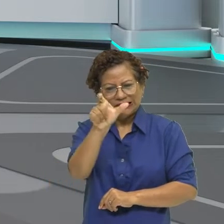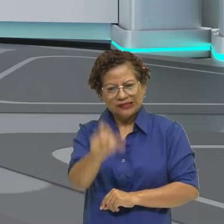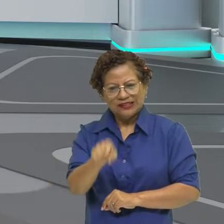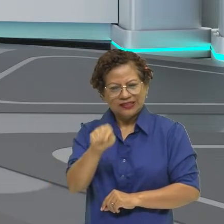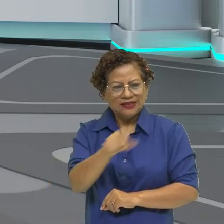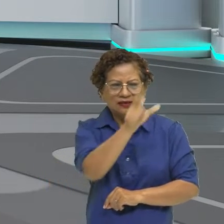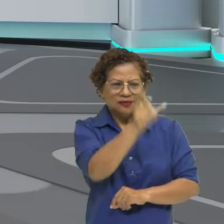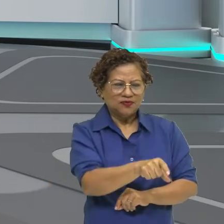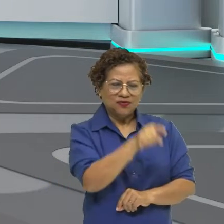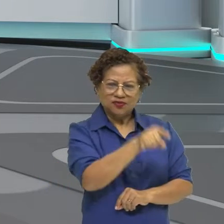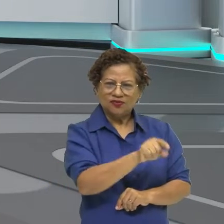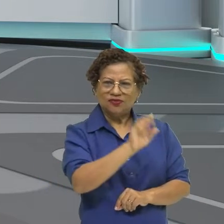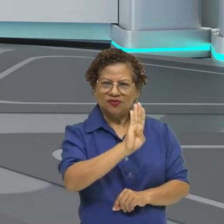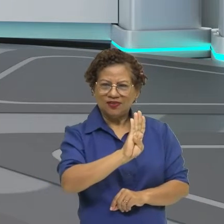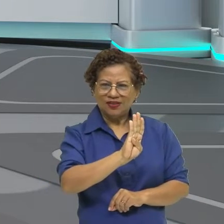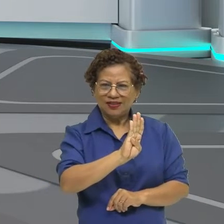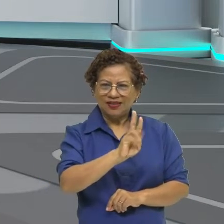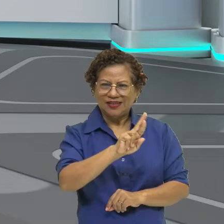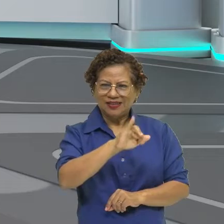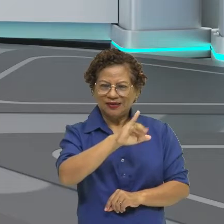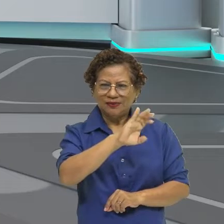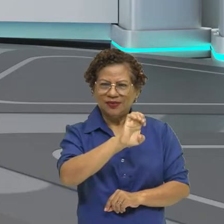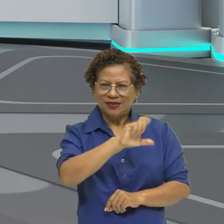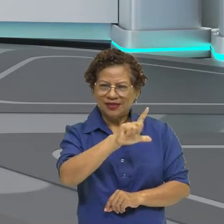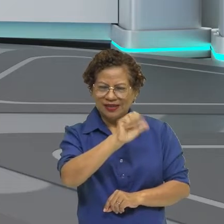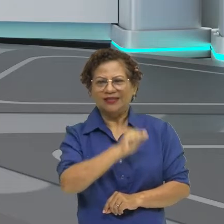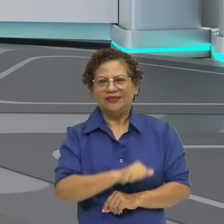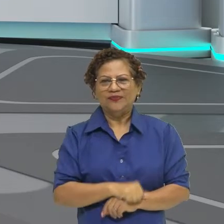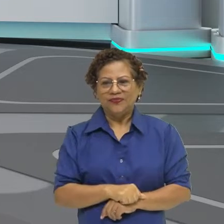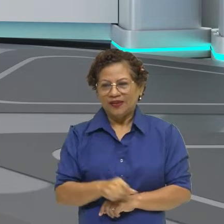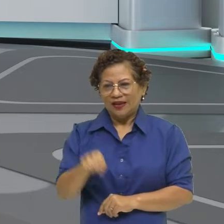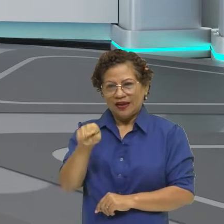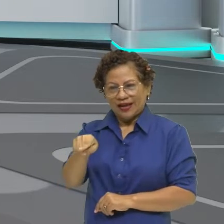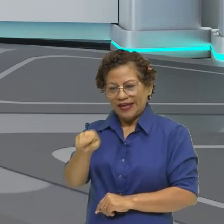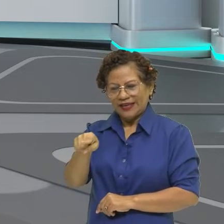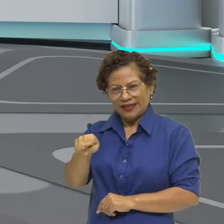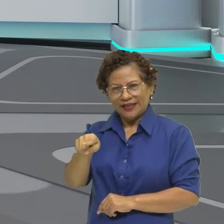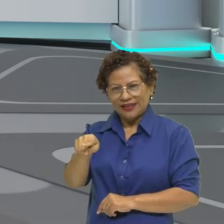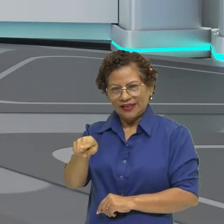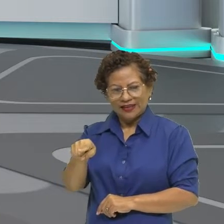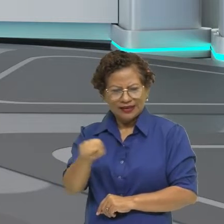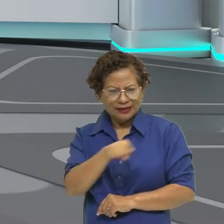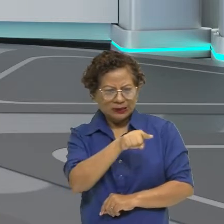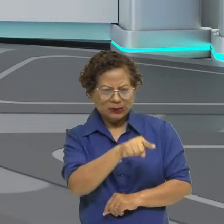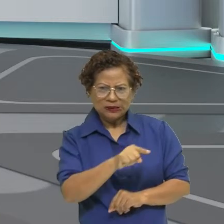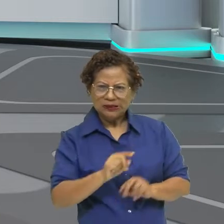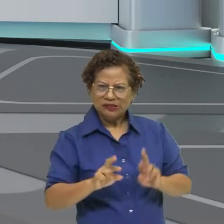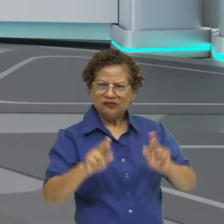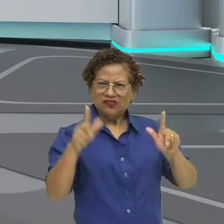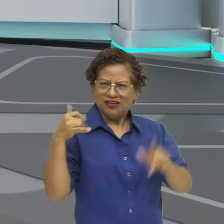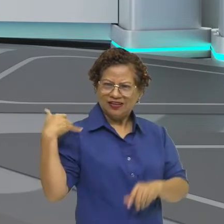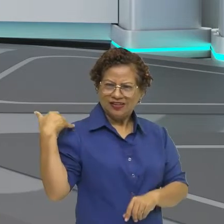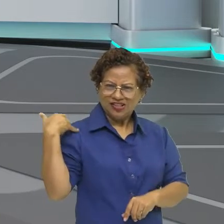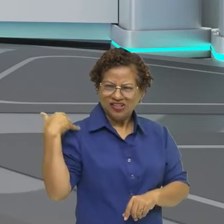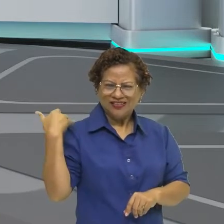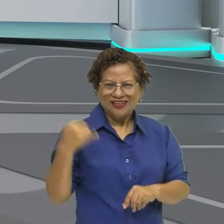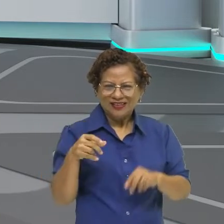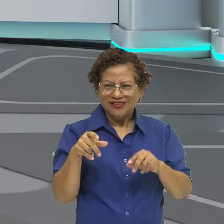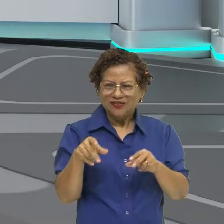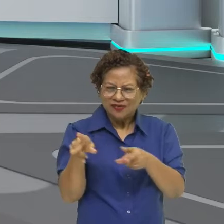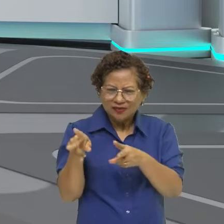outro jeito. Eu sou muito mais jovem do que a professora Gabriela, né? Justamente. Já deu para perceber aí nesse início, né? Porque